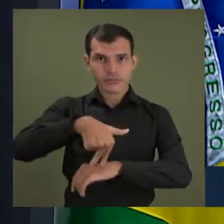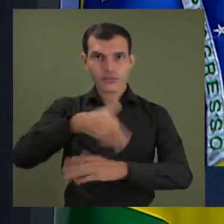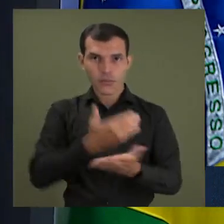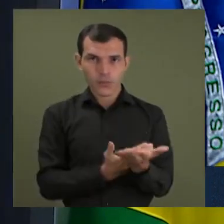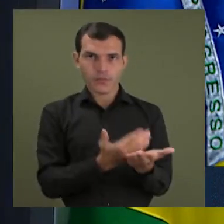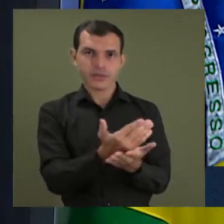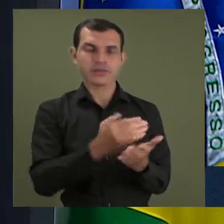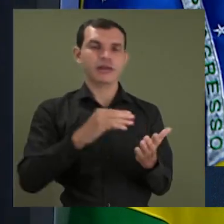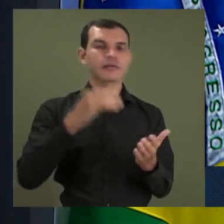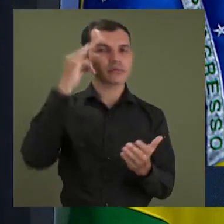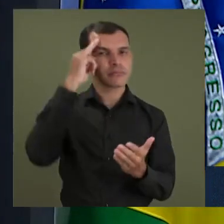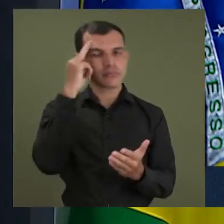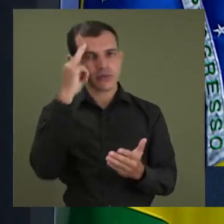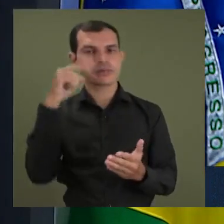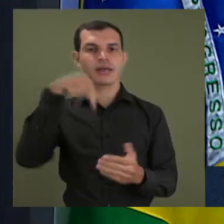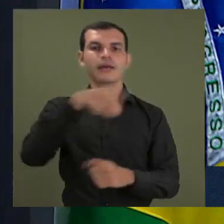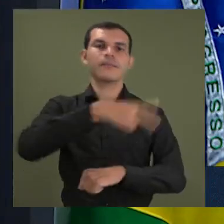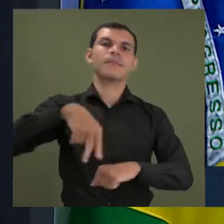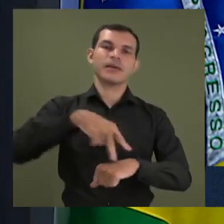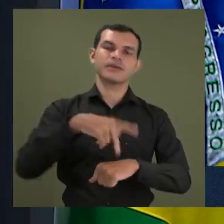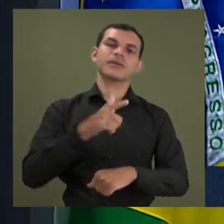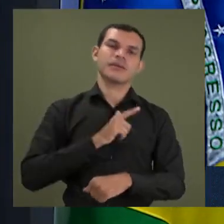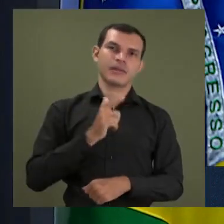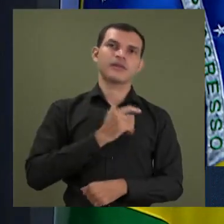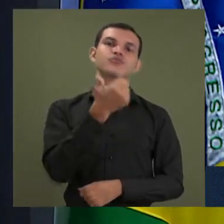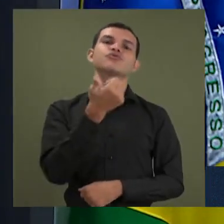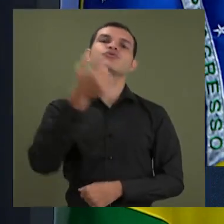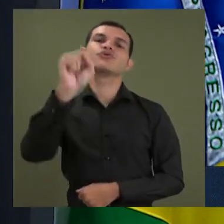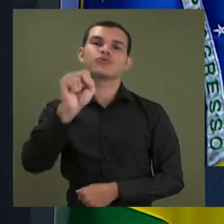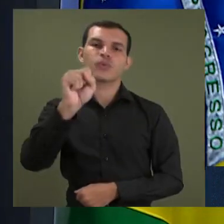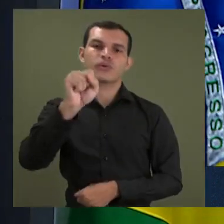nossa nação 18 estupros.